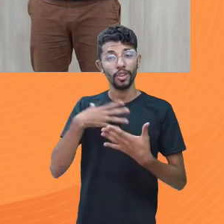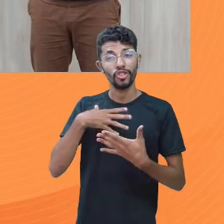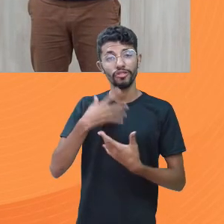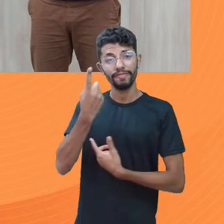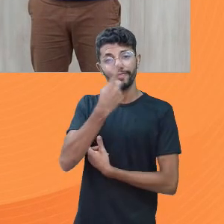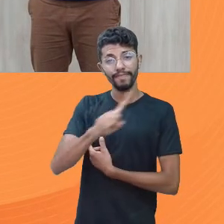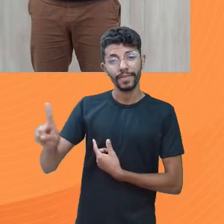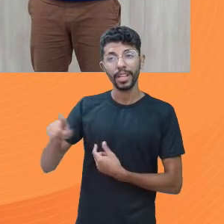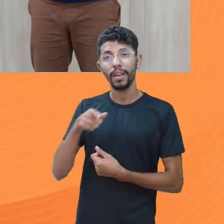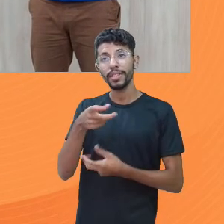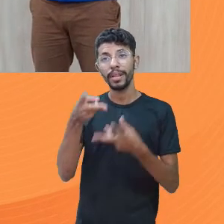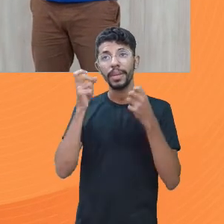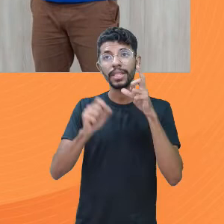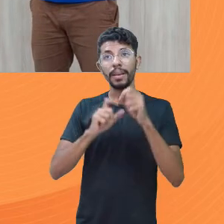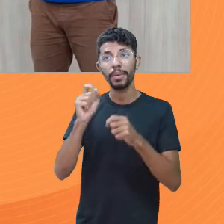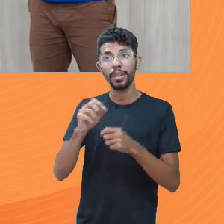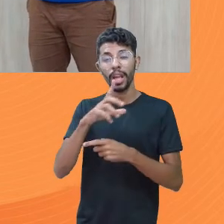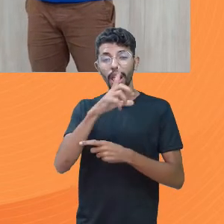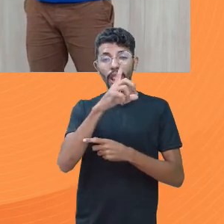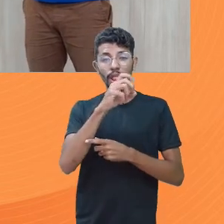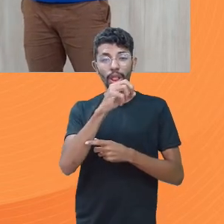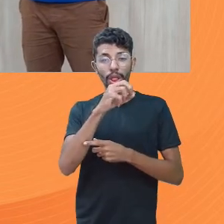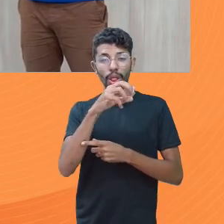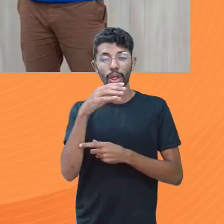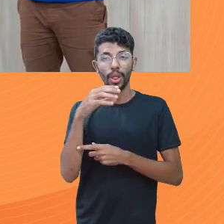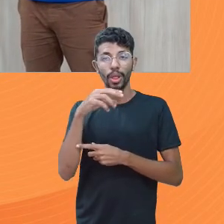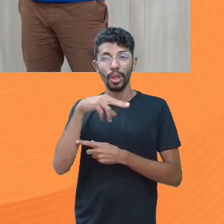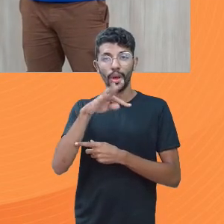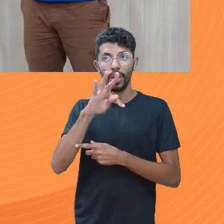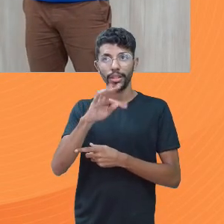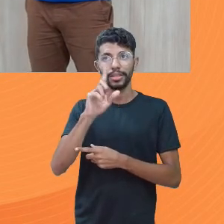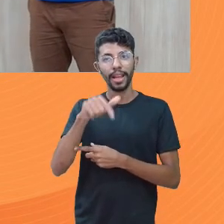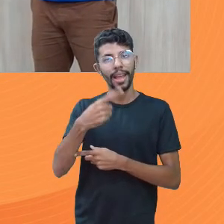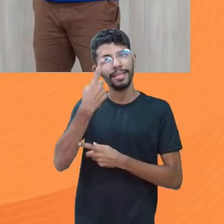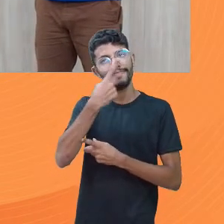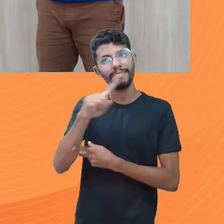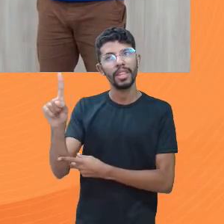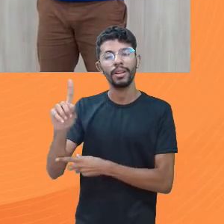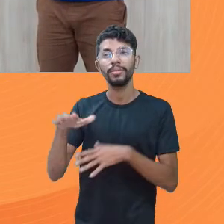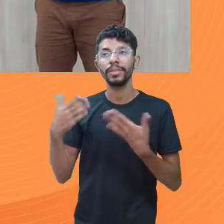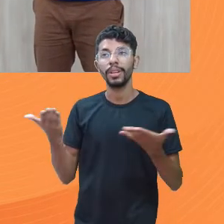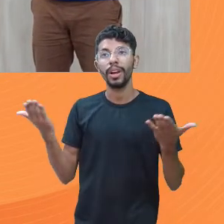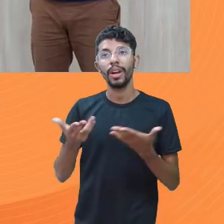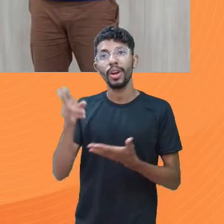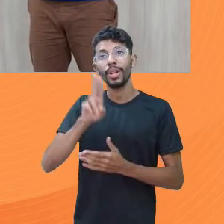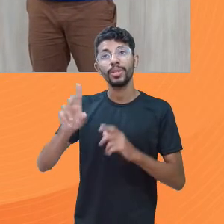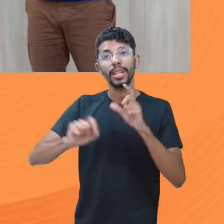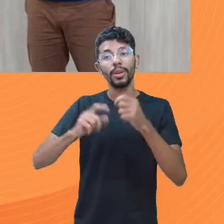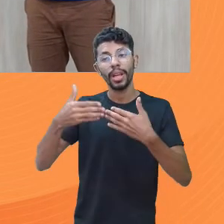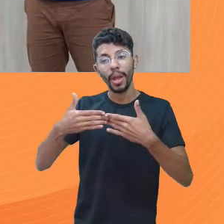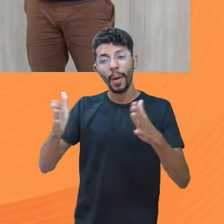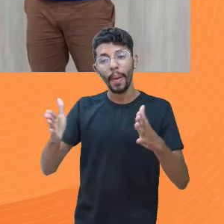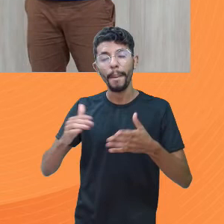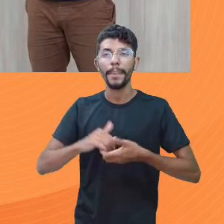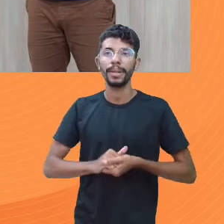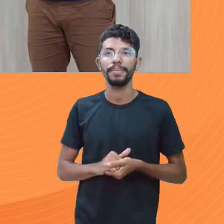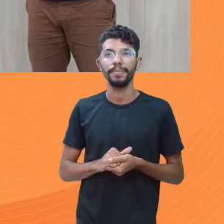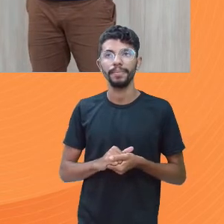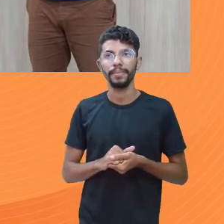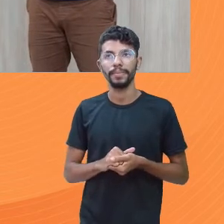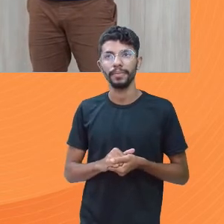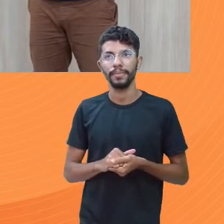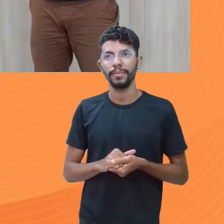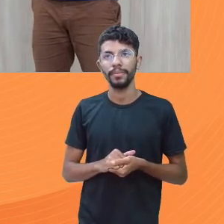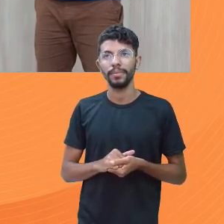você está vendo aí que o não vai ser o don't. Vamos agora em cima do open. Open, olha lá. Don't open the box. First, read